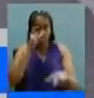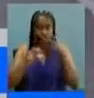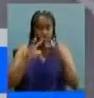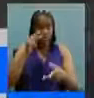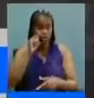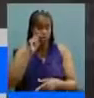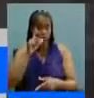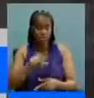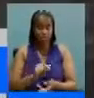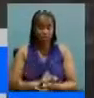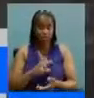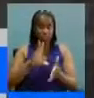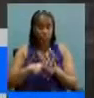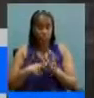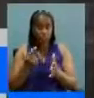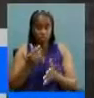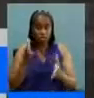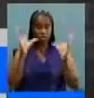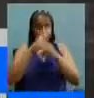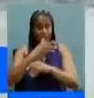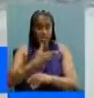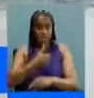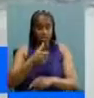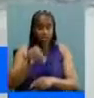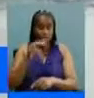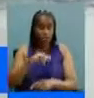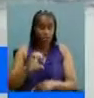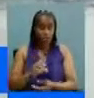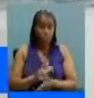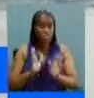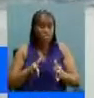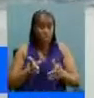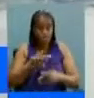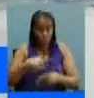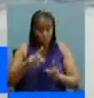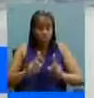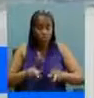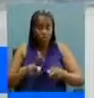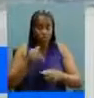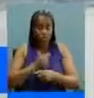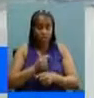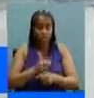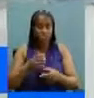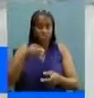projeto está orçado em mais de 150 mil contos. Já no começo da intervenção na platô,